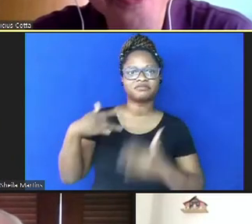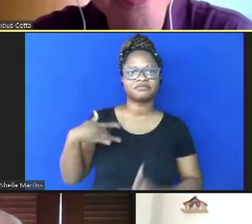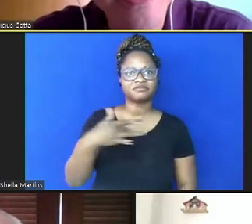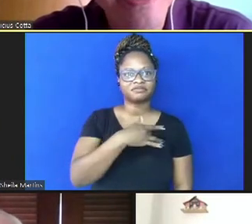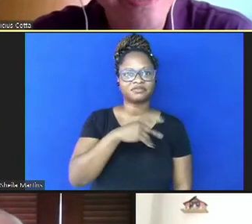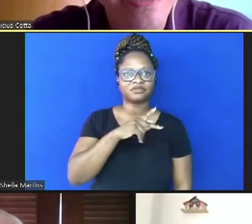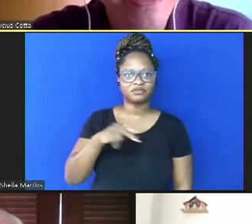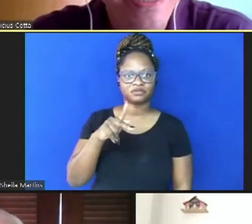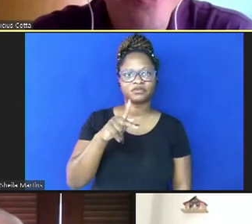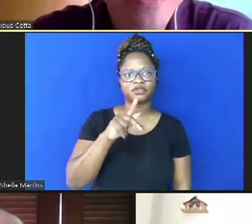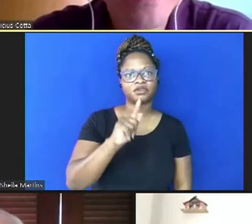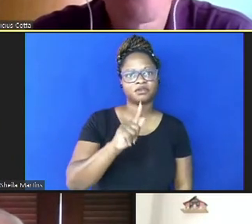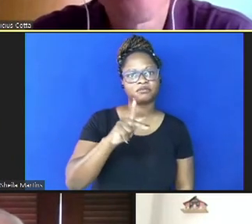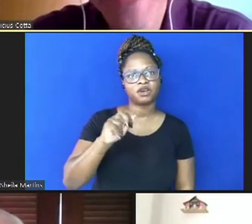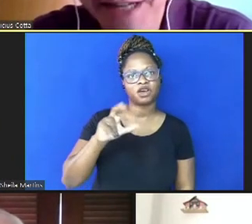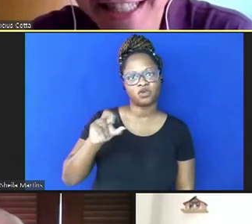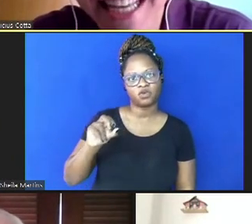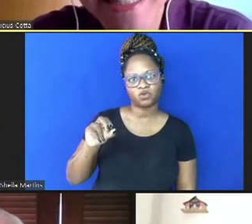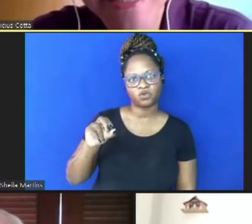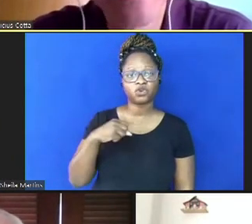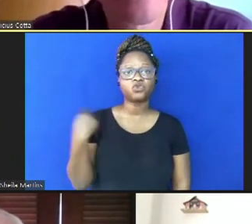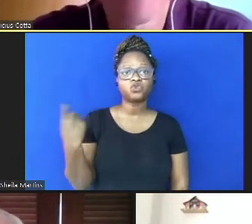Paulo Bus. E a nossa